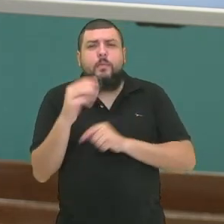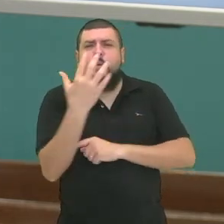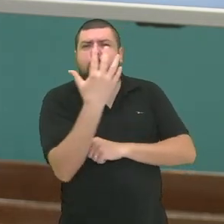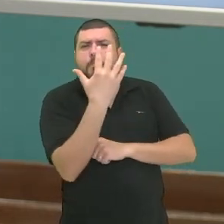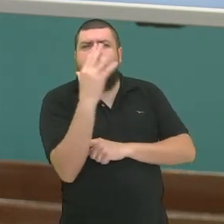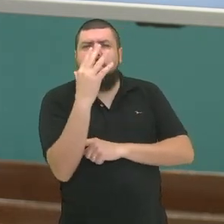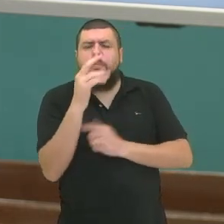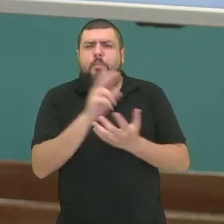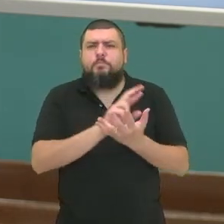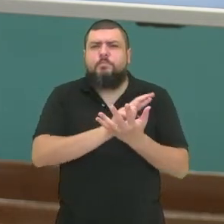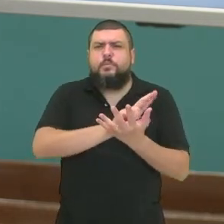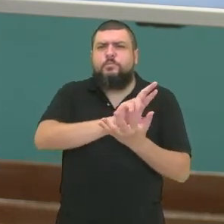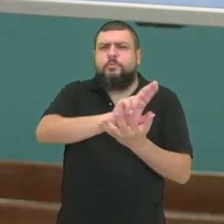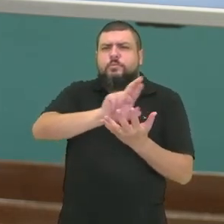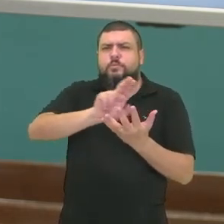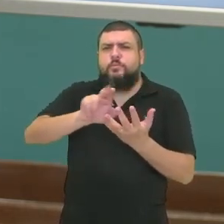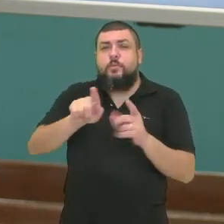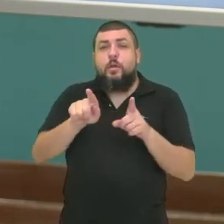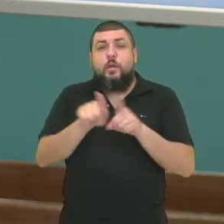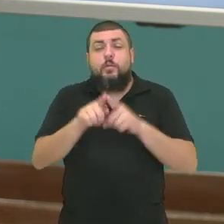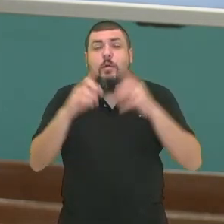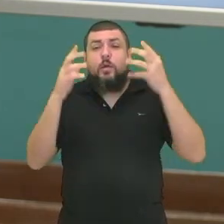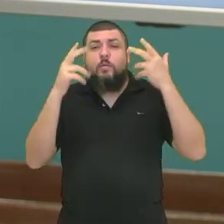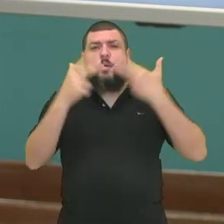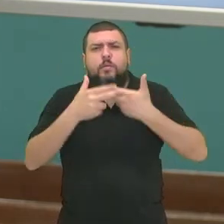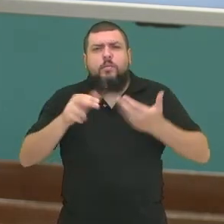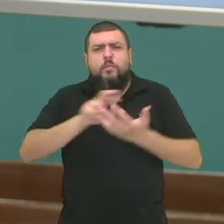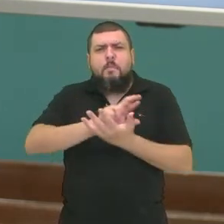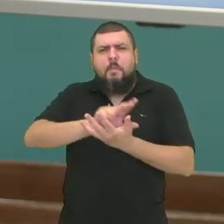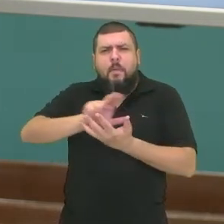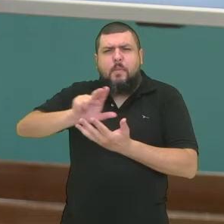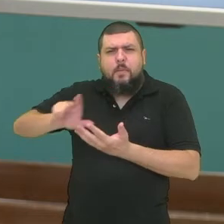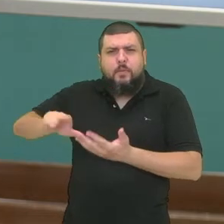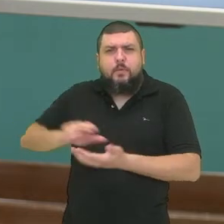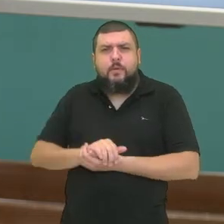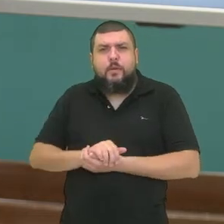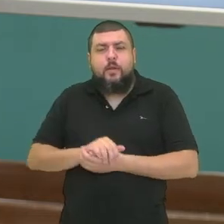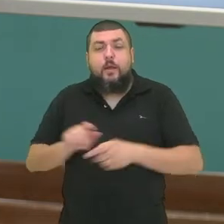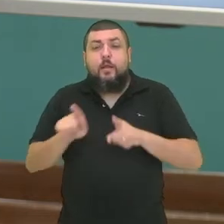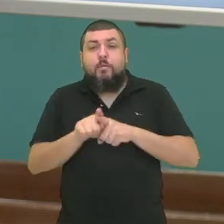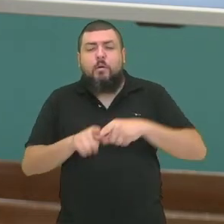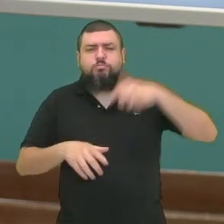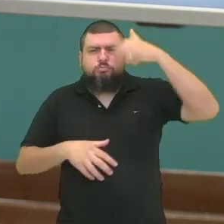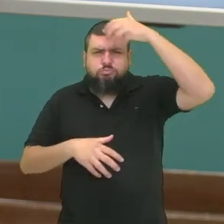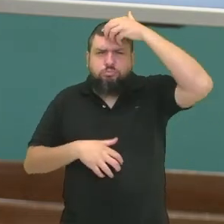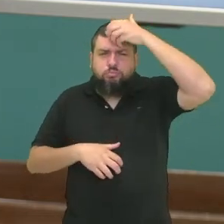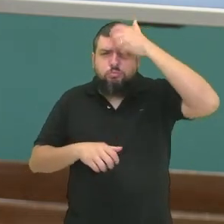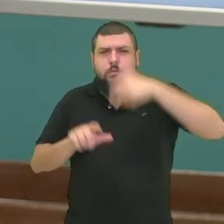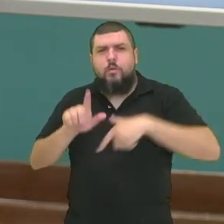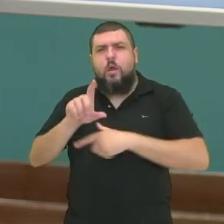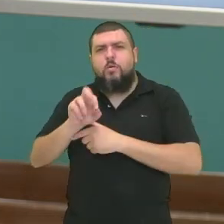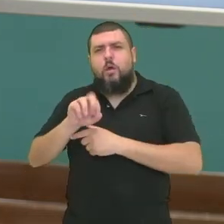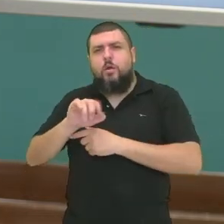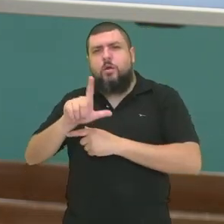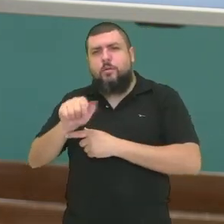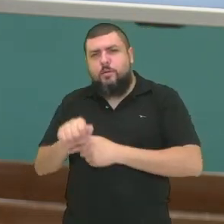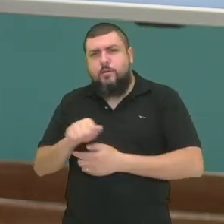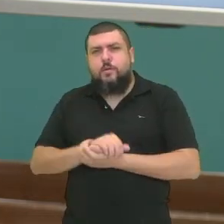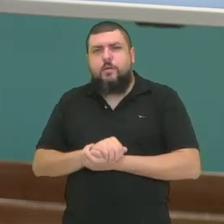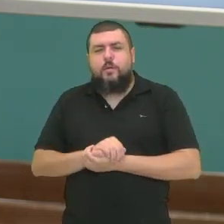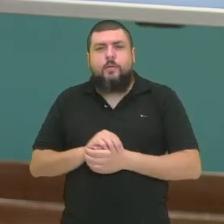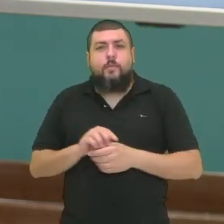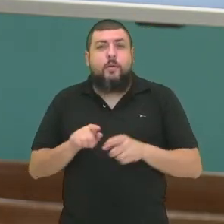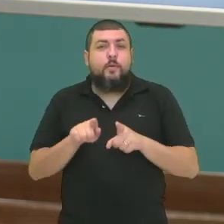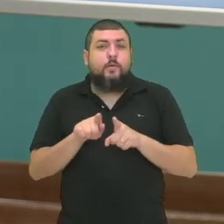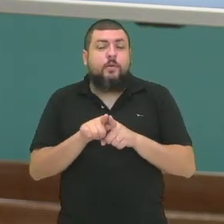e animais, né? Por exemplo, já foi citado aqui o gorila, mas tem também outros animais como, pegar aqui